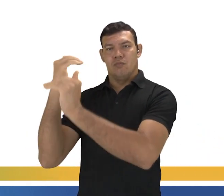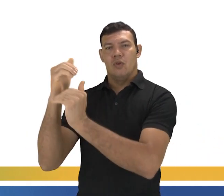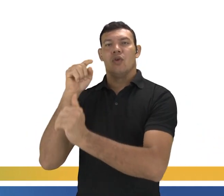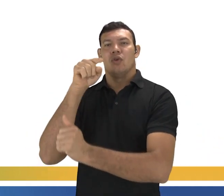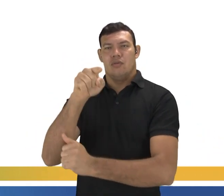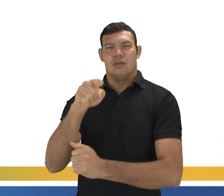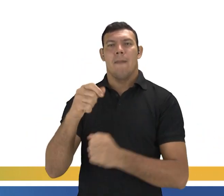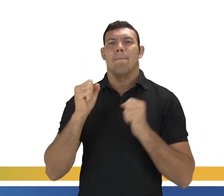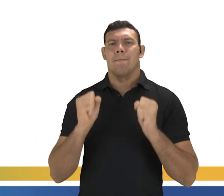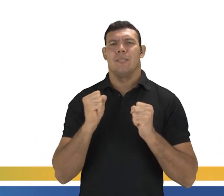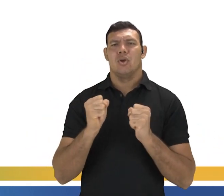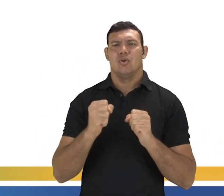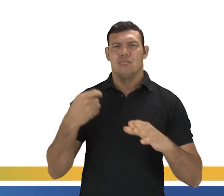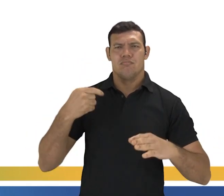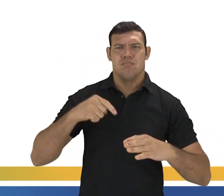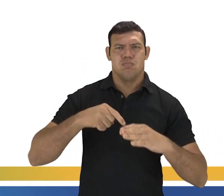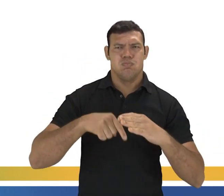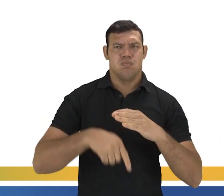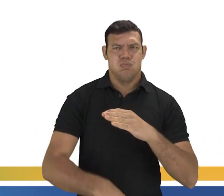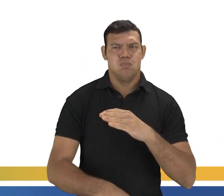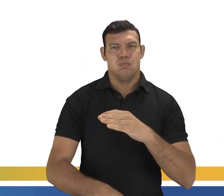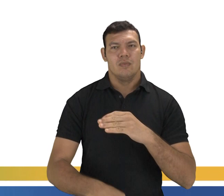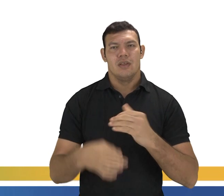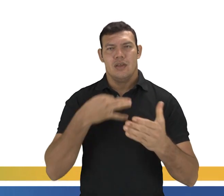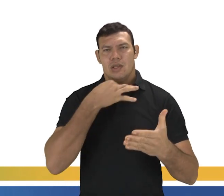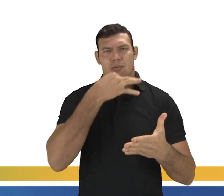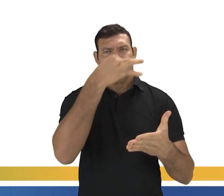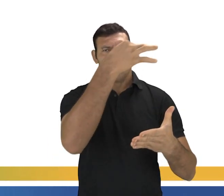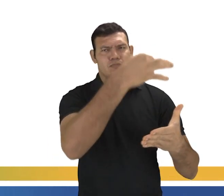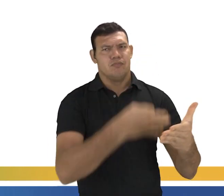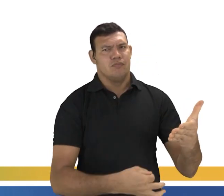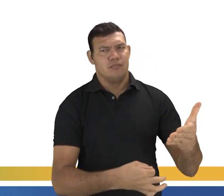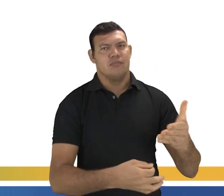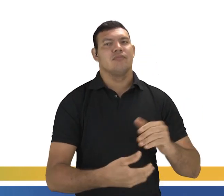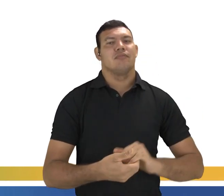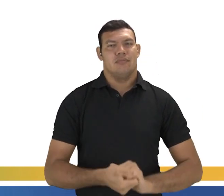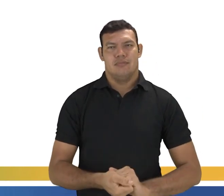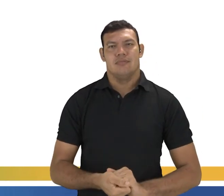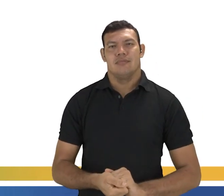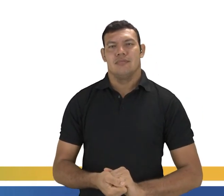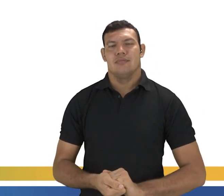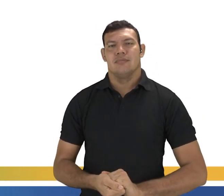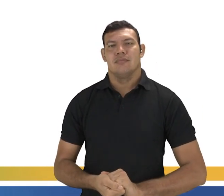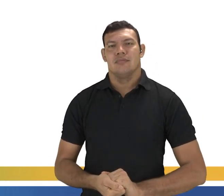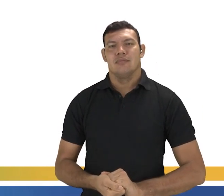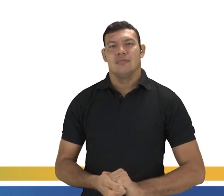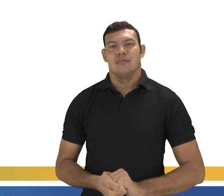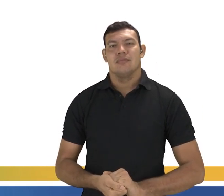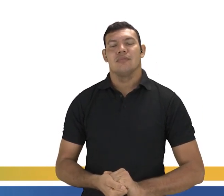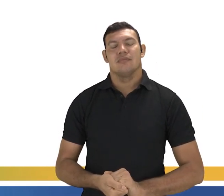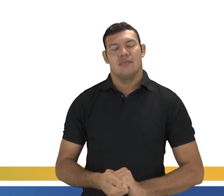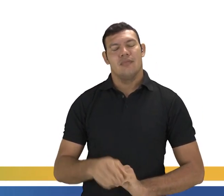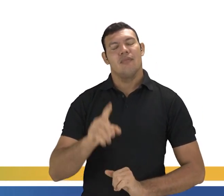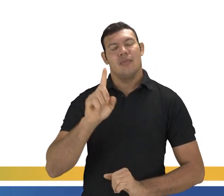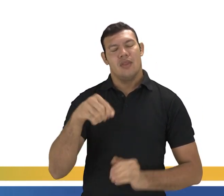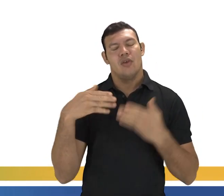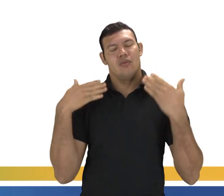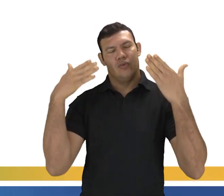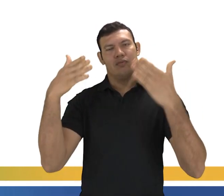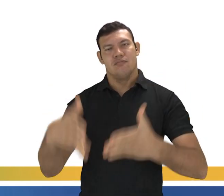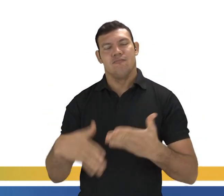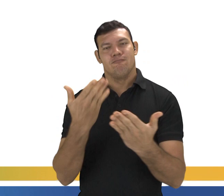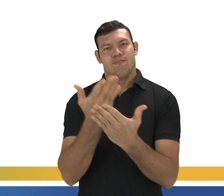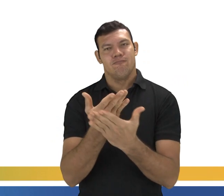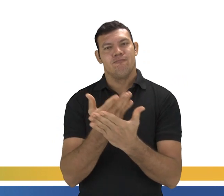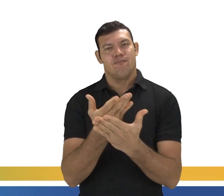que você vai fazer a ampliação dos seus argumentos, que você desenvolverá de fato o seu ponto de vista. Esse será o foco da nossa aula